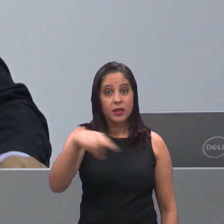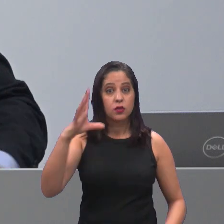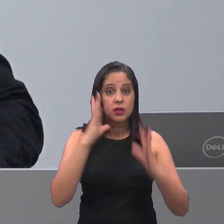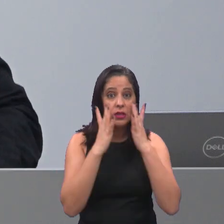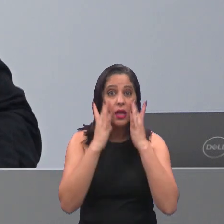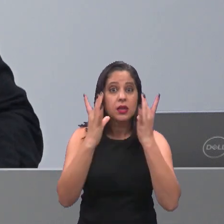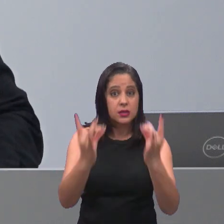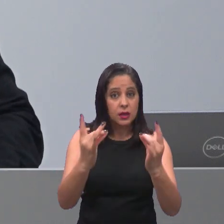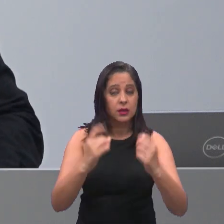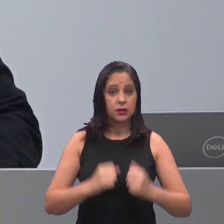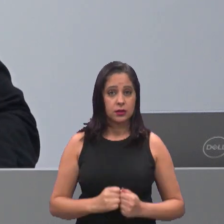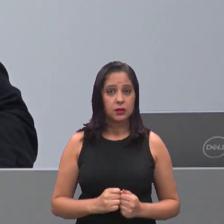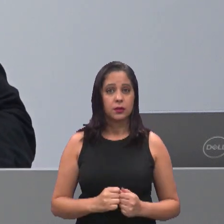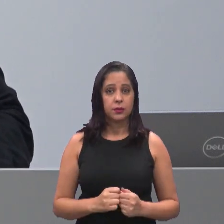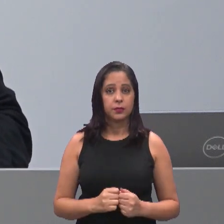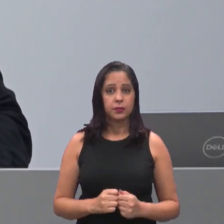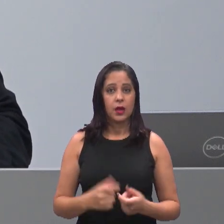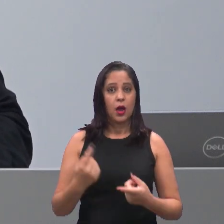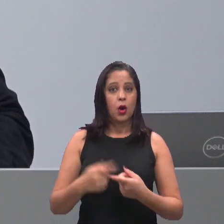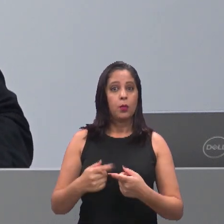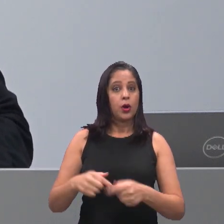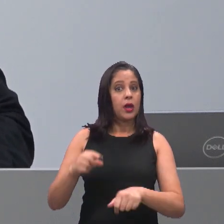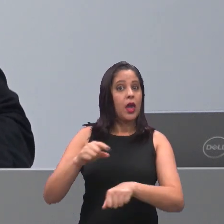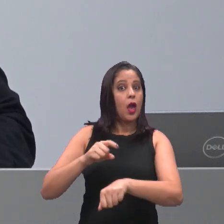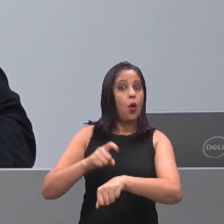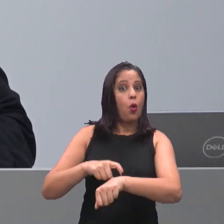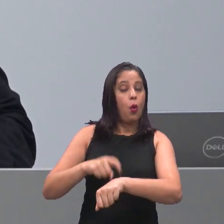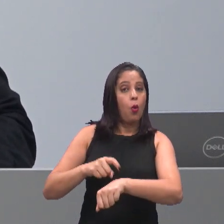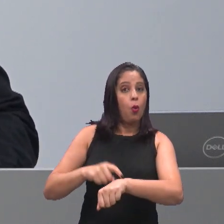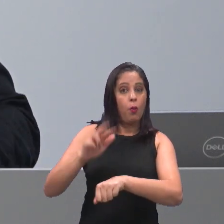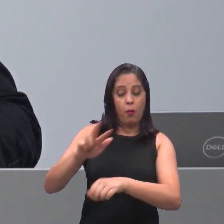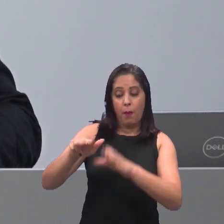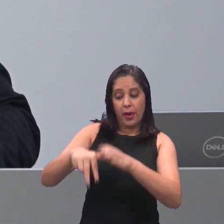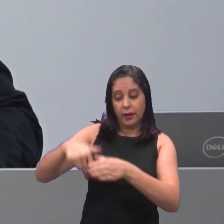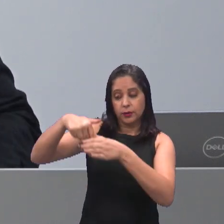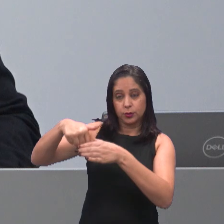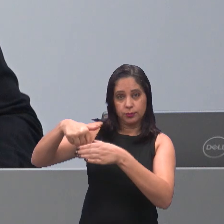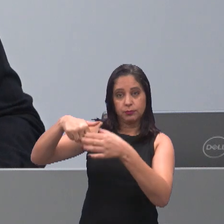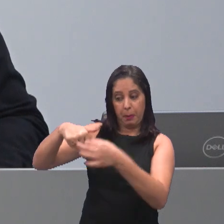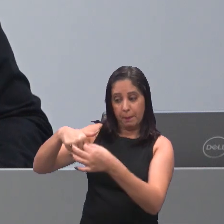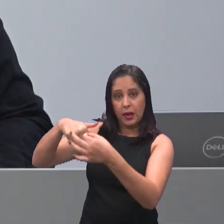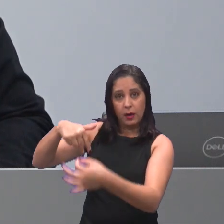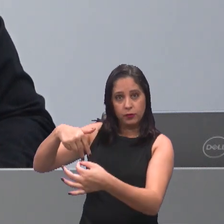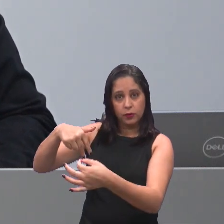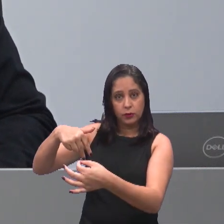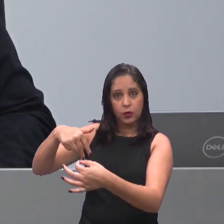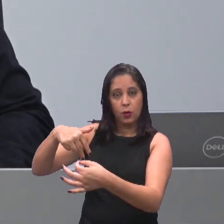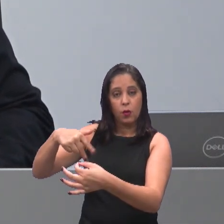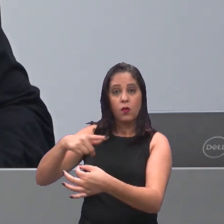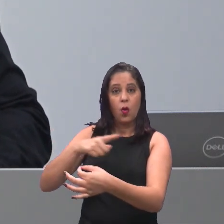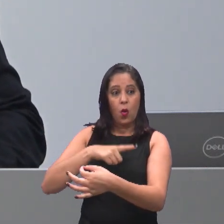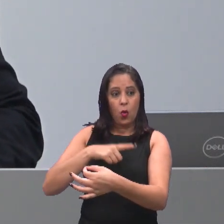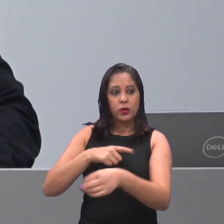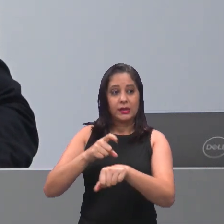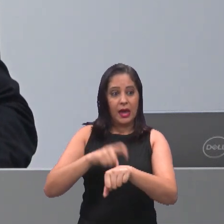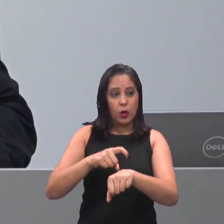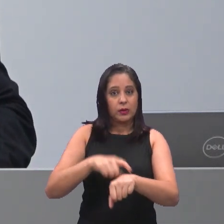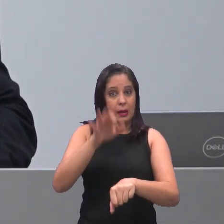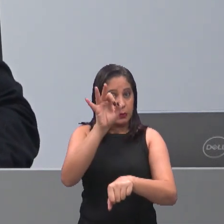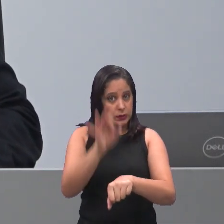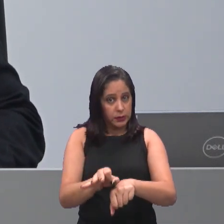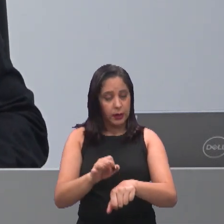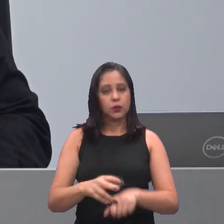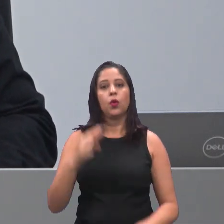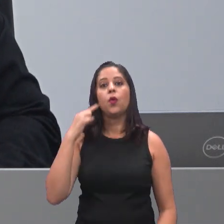seguir o horário do pinga-fogo à risca, de acordo com o regimento, devido ao número de inscritos. Tá? O próximo